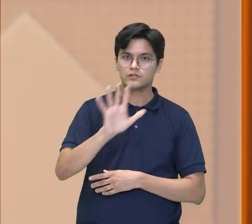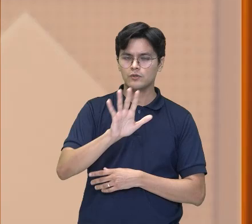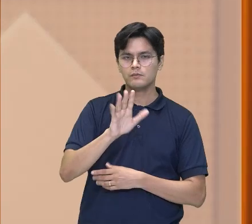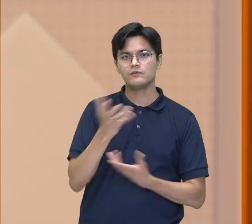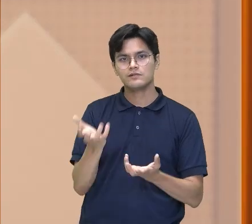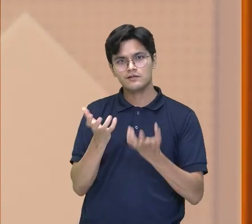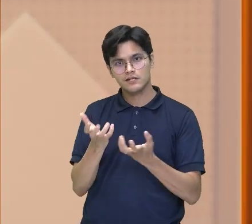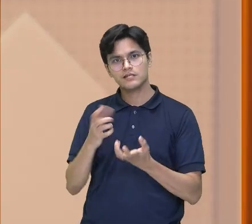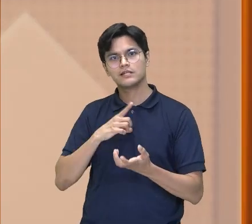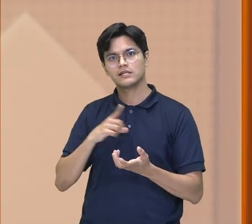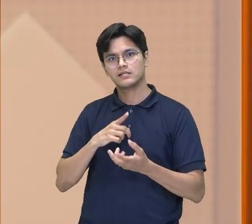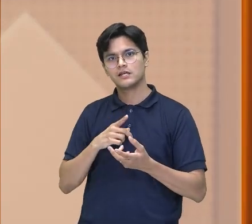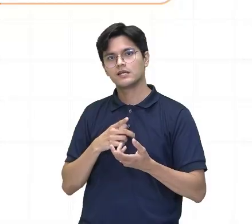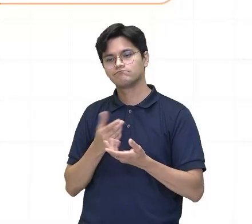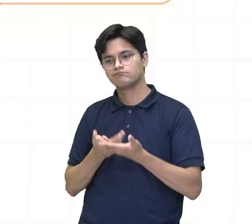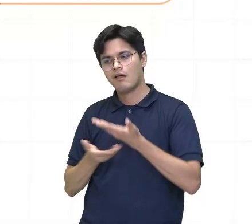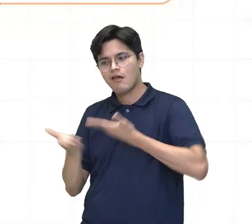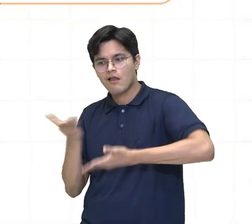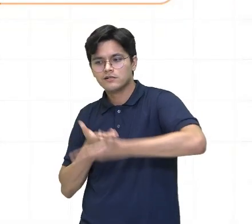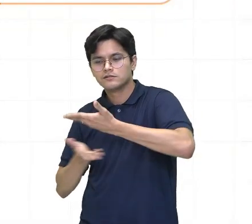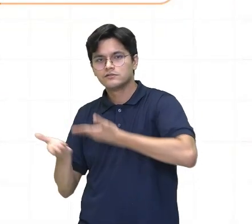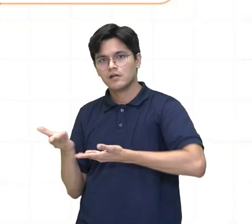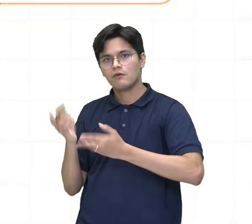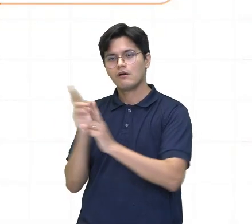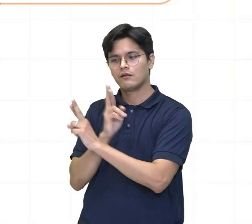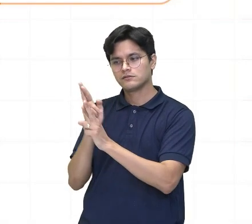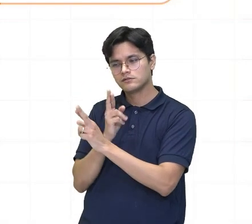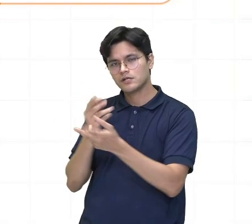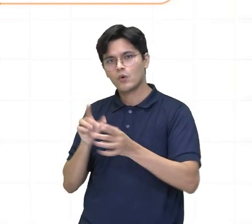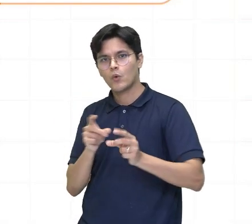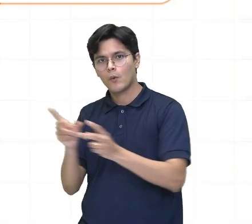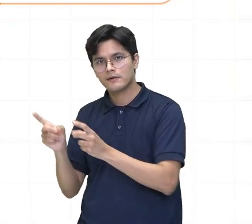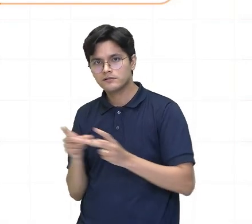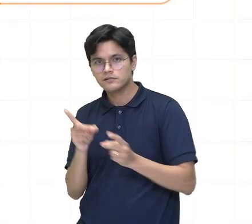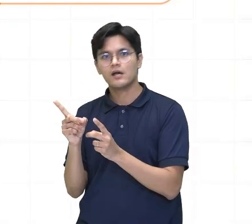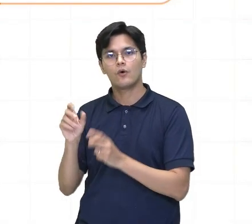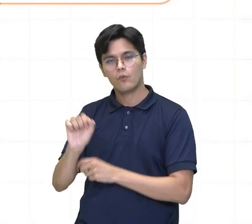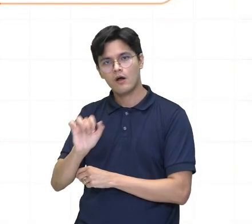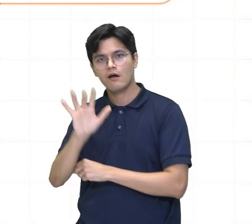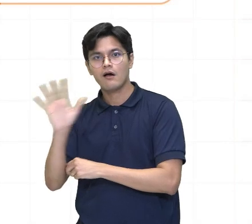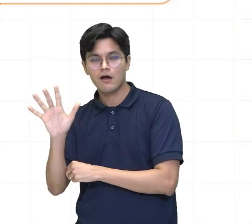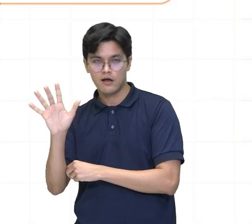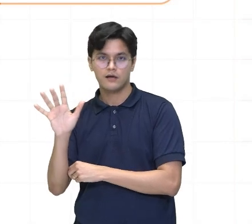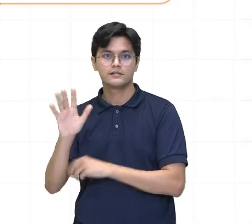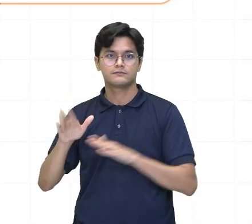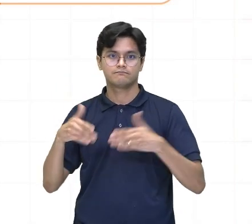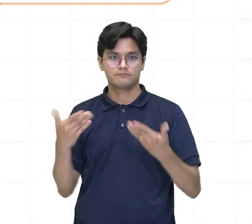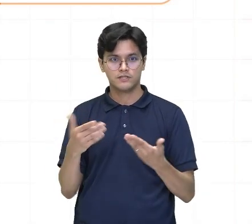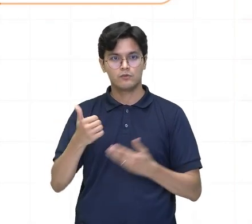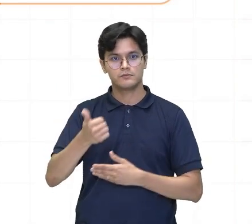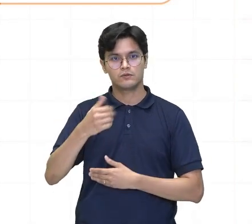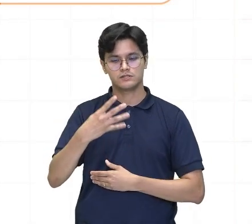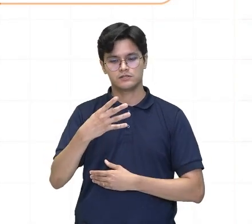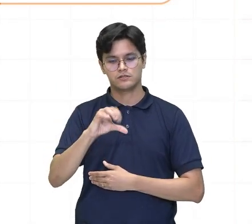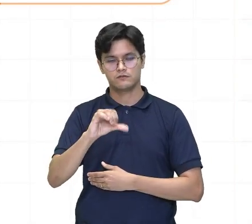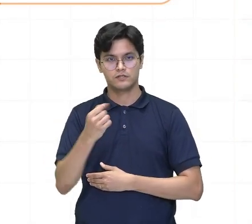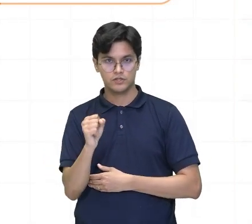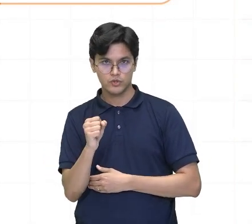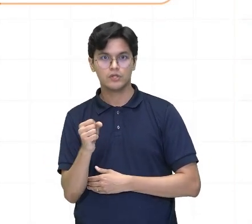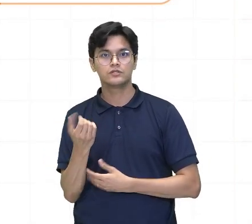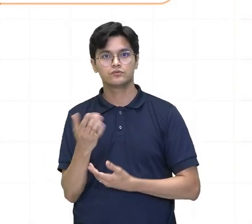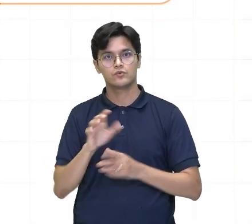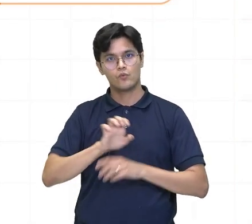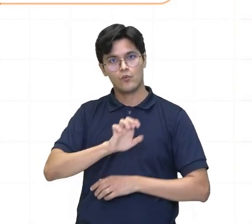Ásia. Então, em 1498, houve a chegada dos europeus em Calicut. Que europeus eram esses?